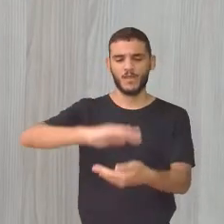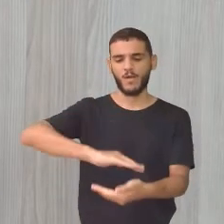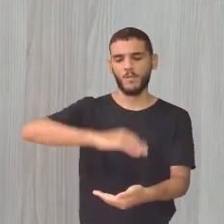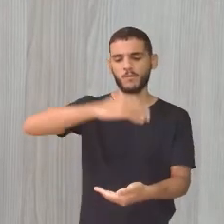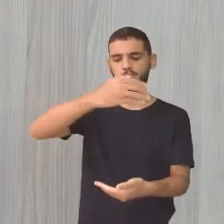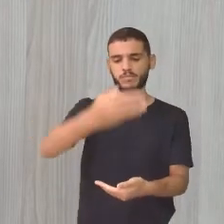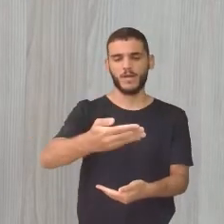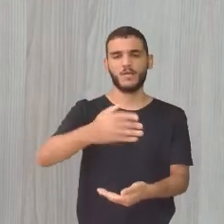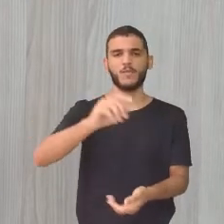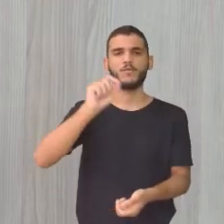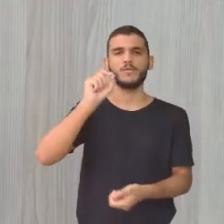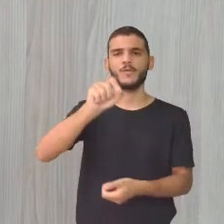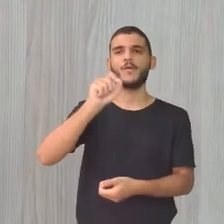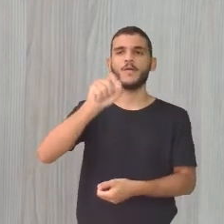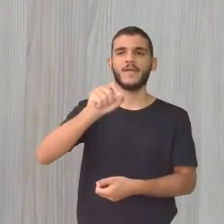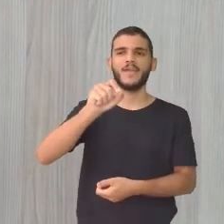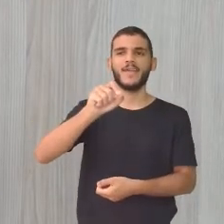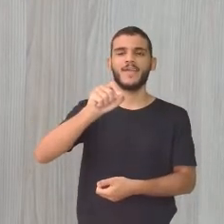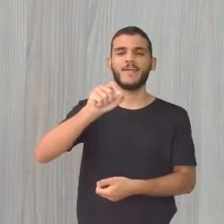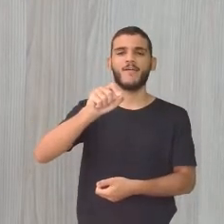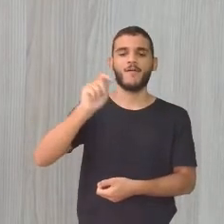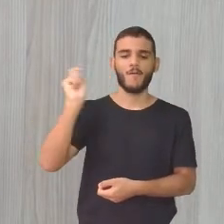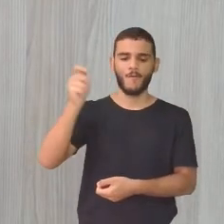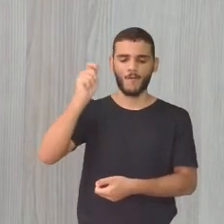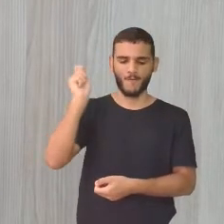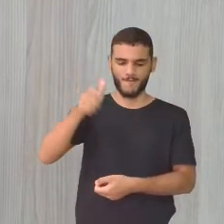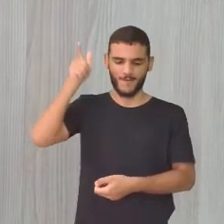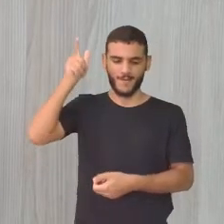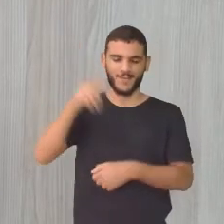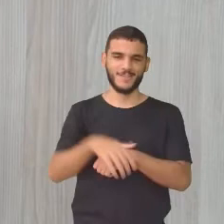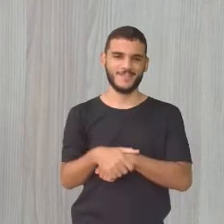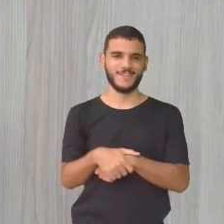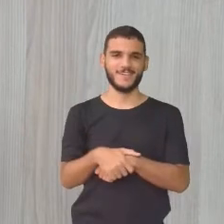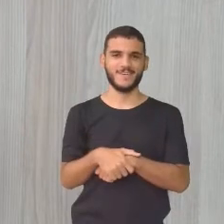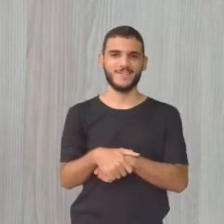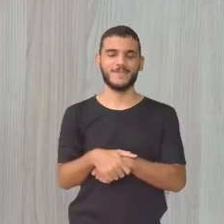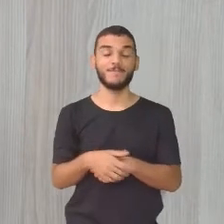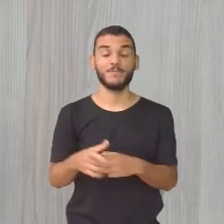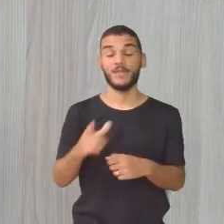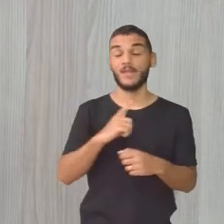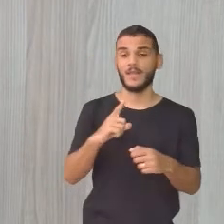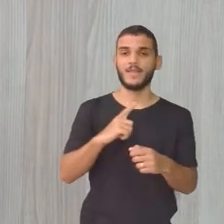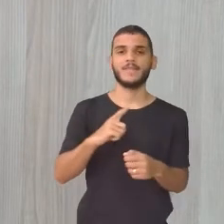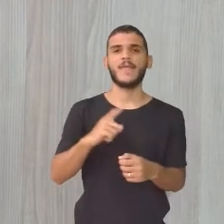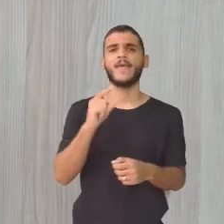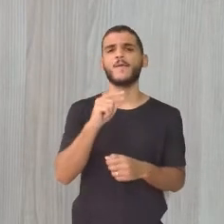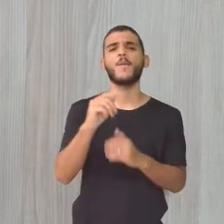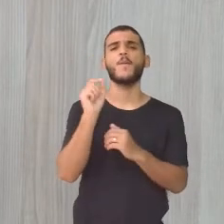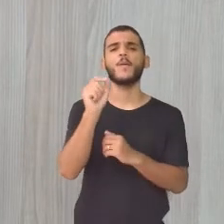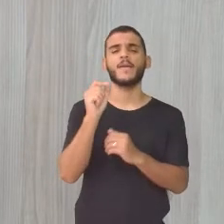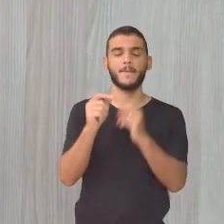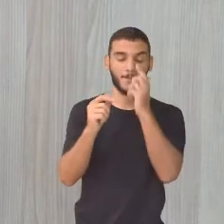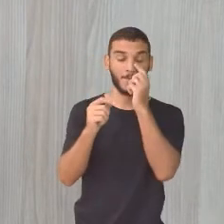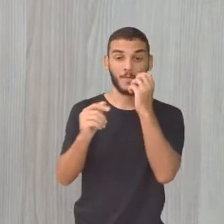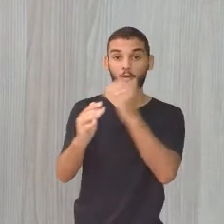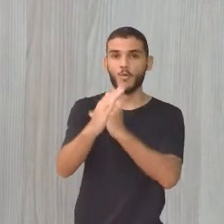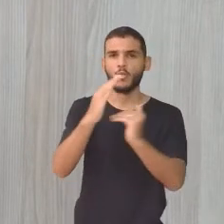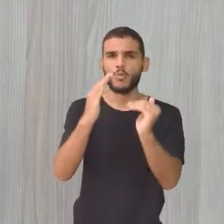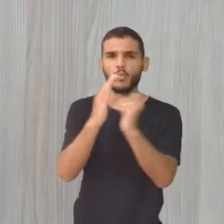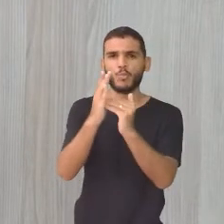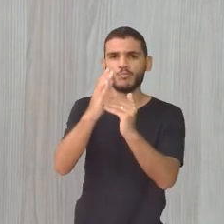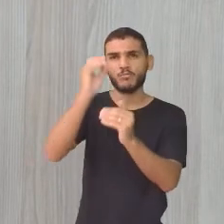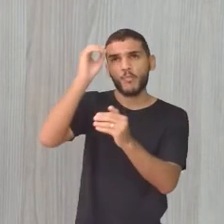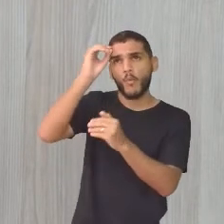ter tudo, né? Que tem tudo, não é? De tudo e alguma coisa tem que ter. Eu estava pensando em livro Floresta, que é aquele livro que você